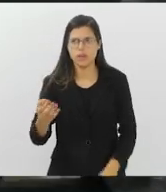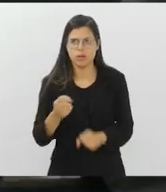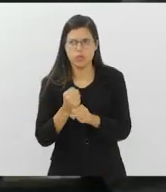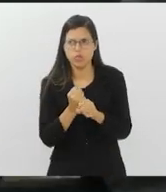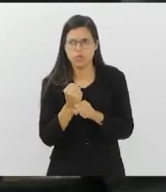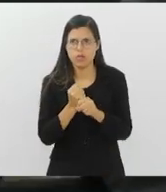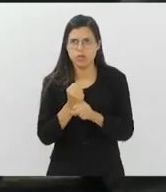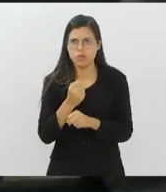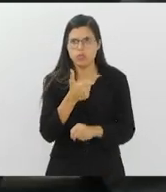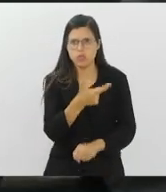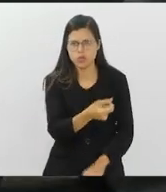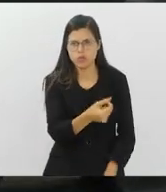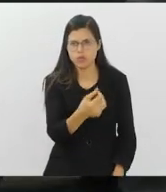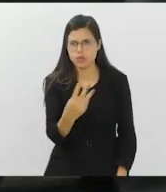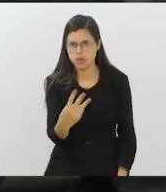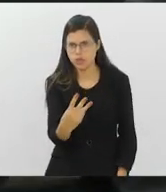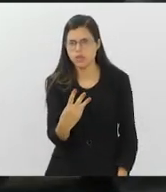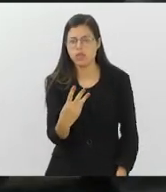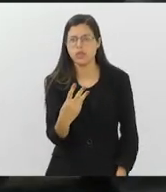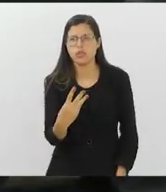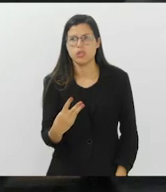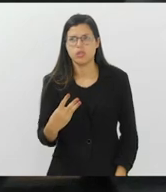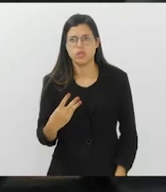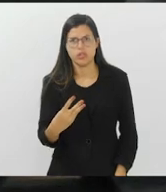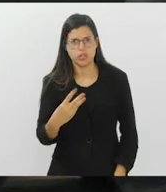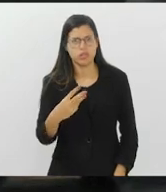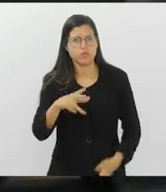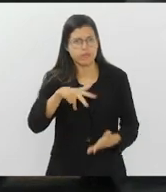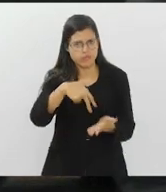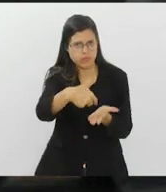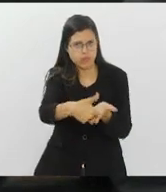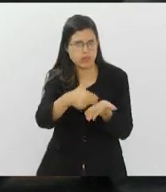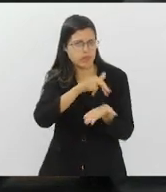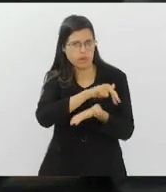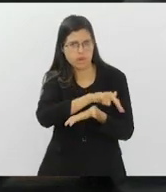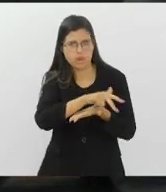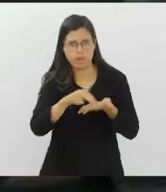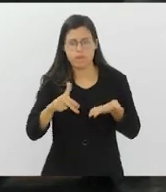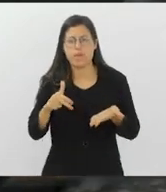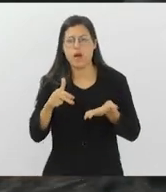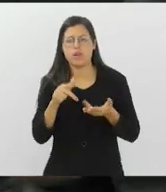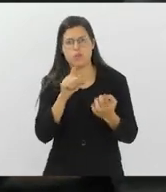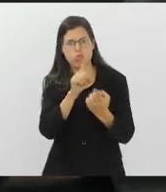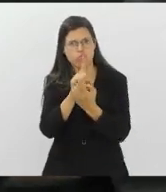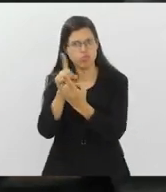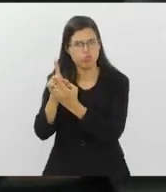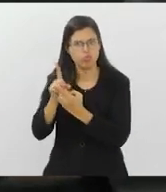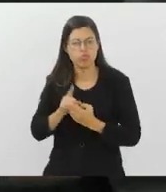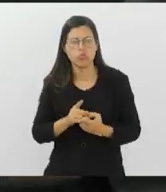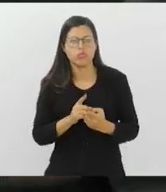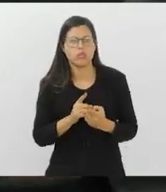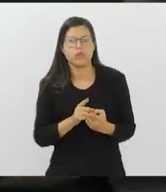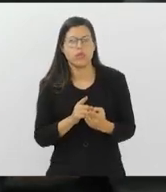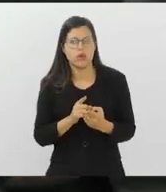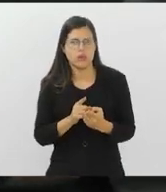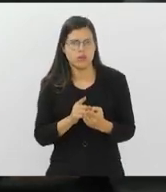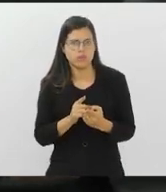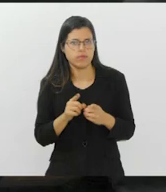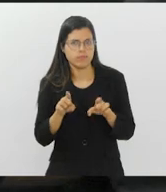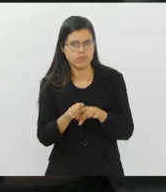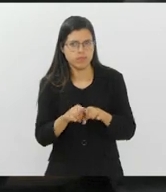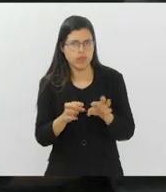2023, ou seja, são várias as internações, consultas, terapias que são realizadas. Então, está tudo